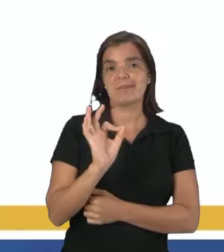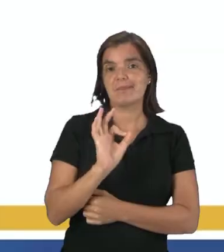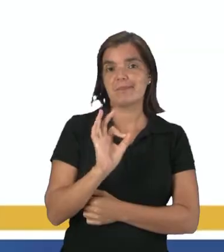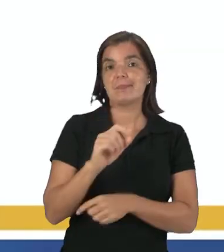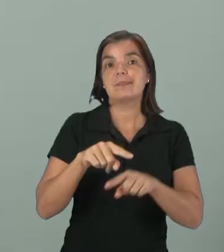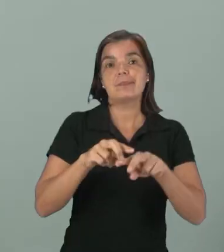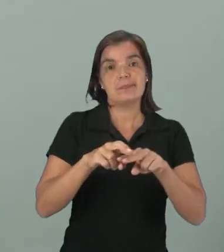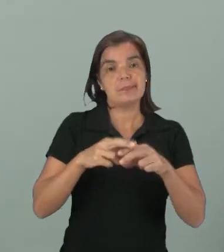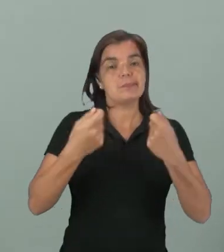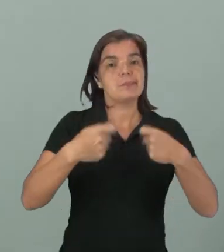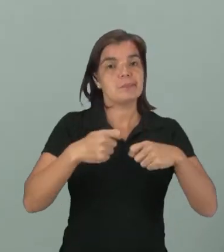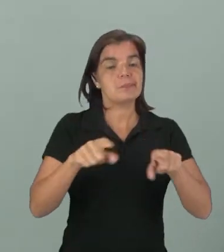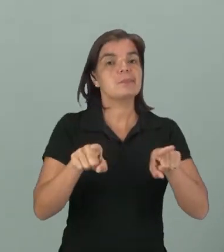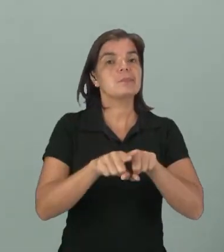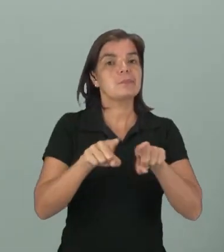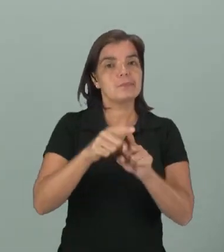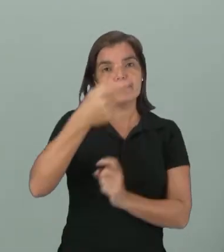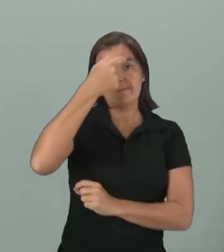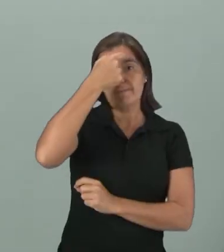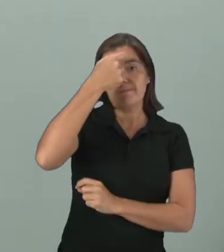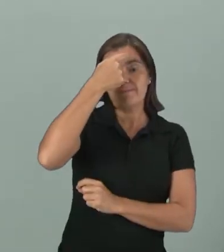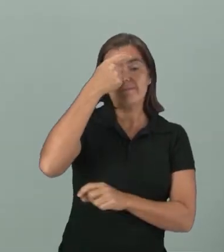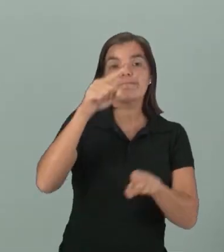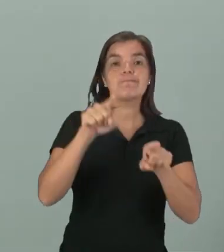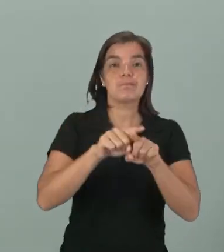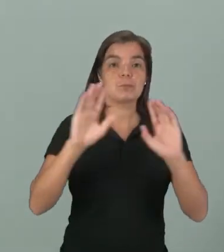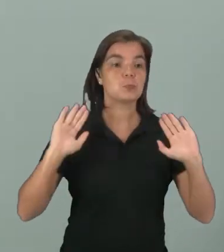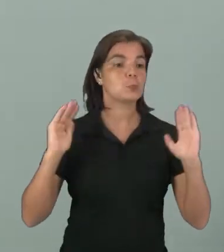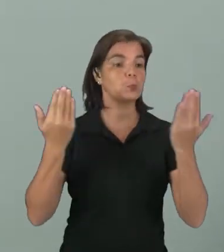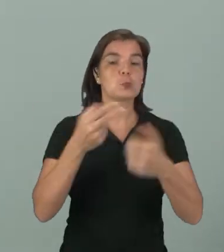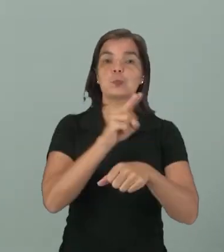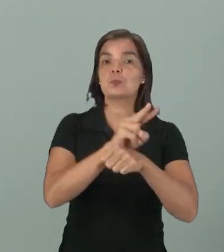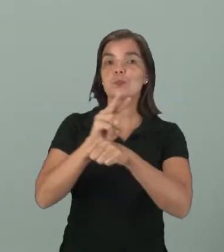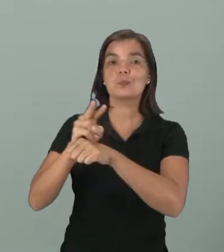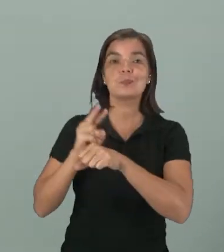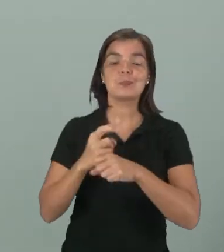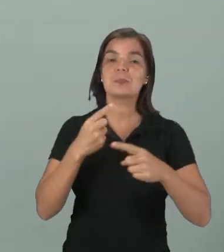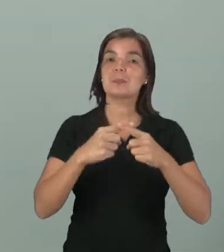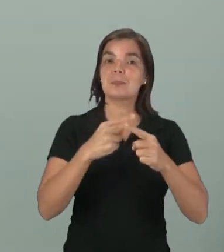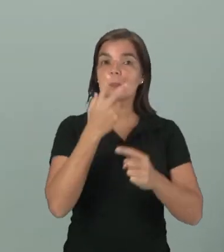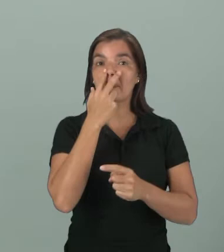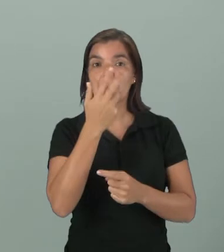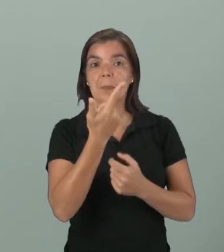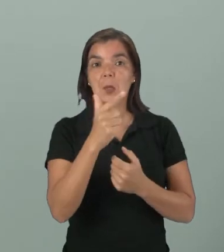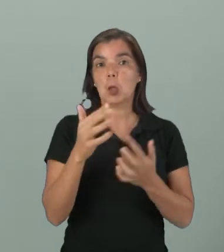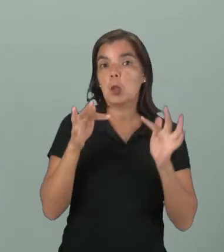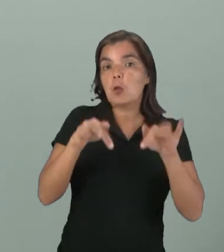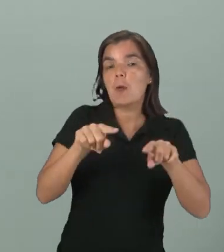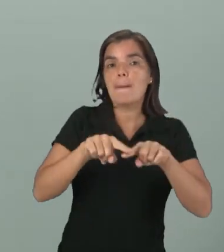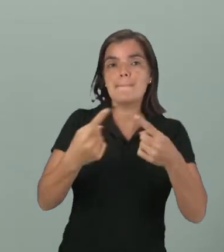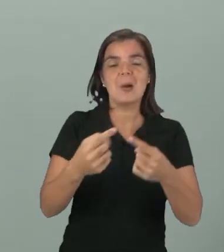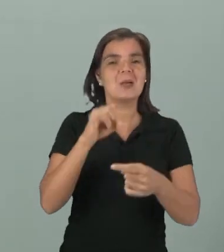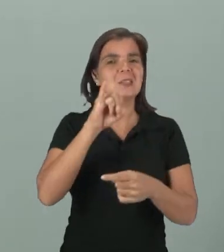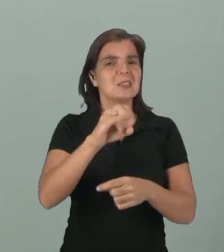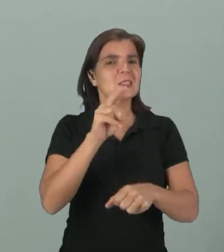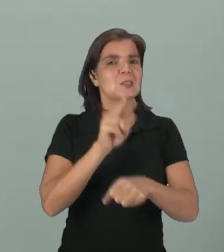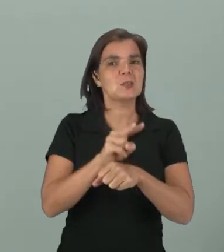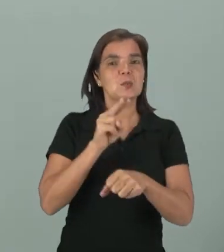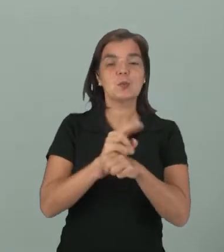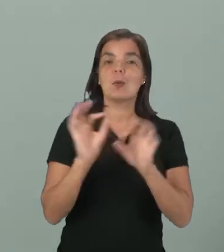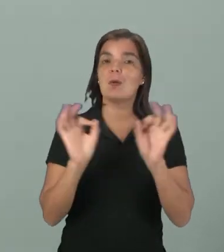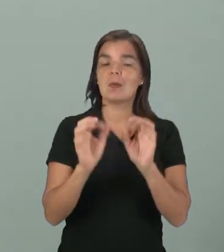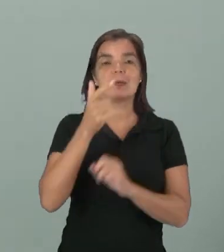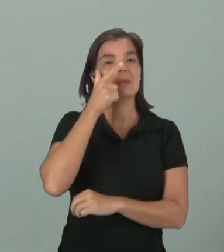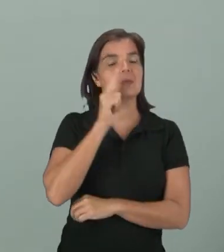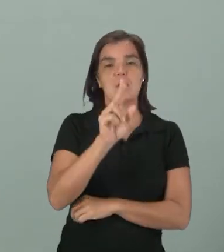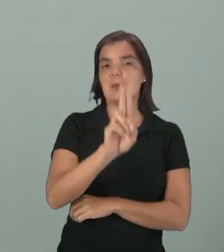coisa. Então, a gente precisa ter uma consciência de cuidar tudo que está à nossa volta, porque por mais que pareça não ter fim, se você não tem cuidado,